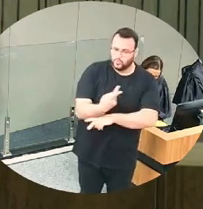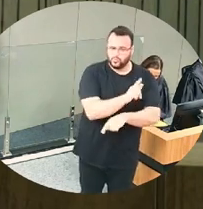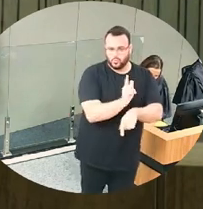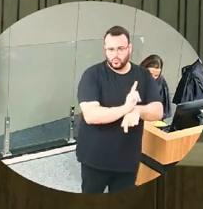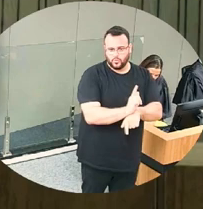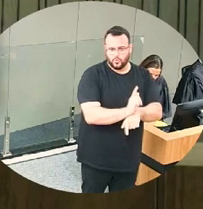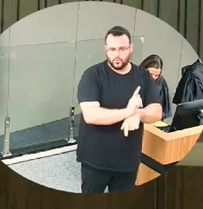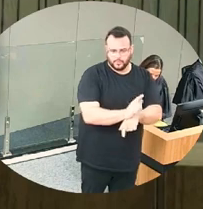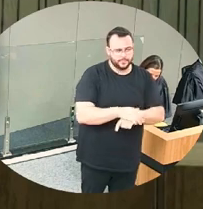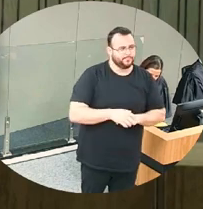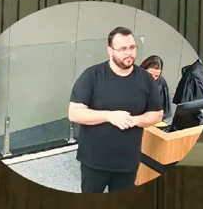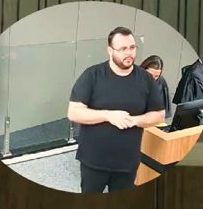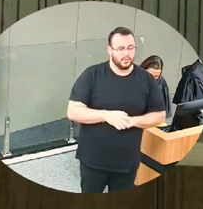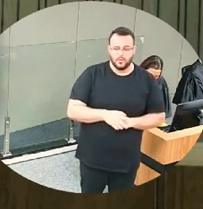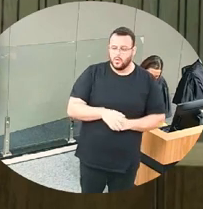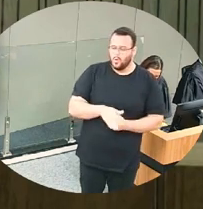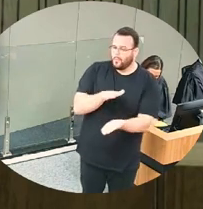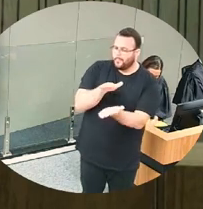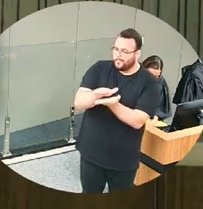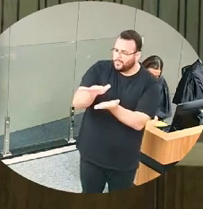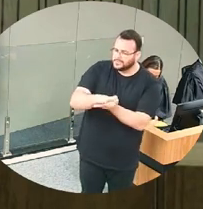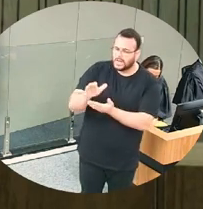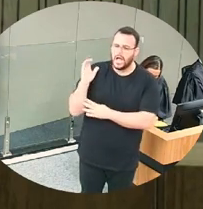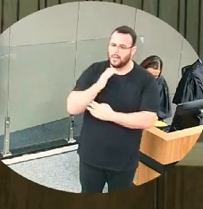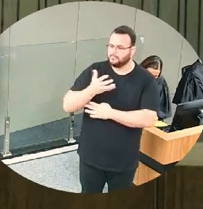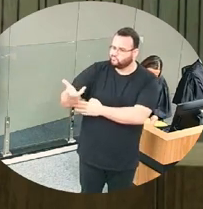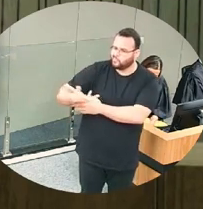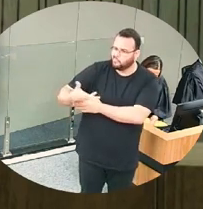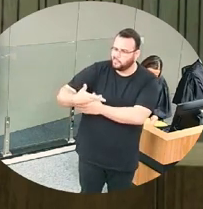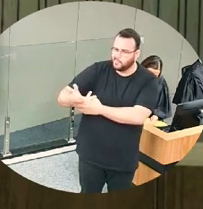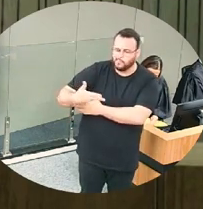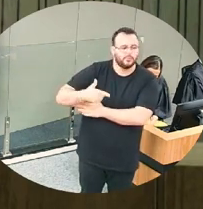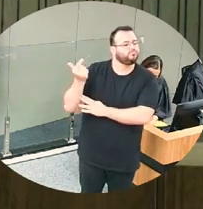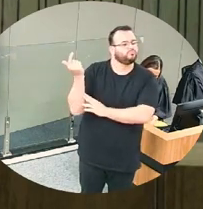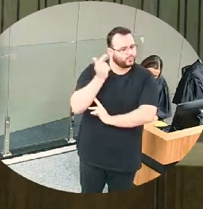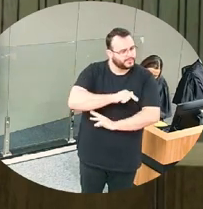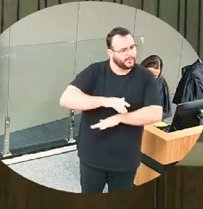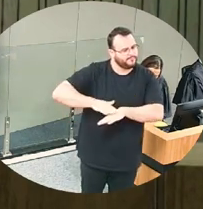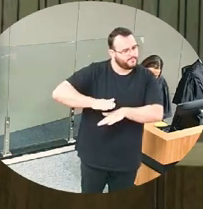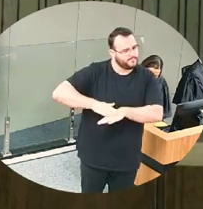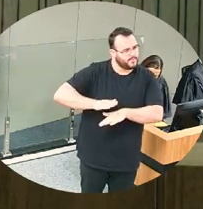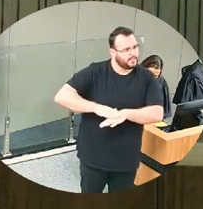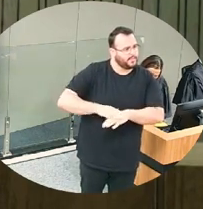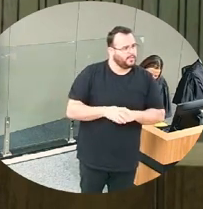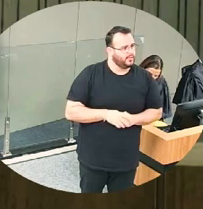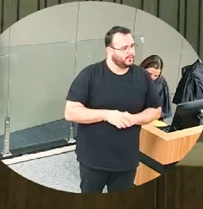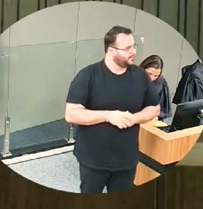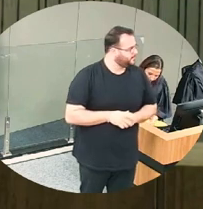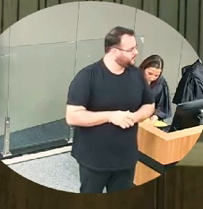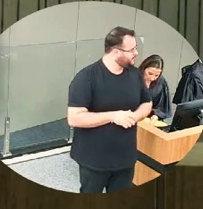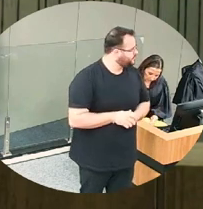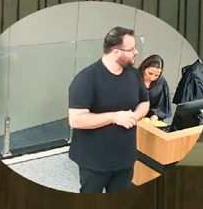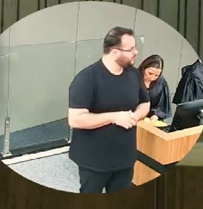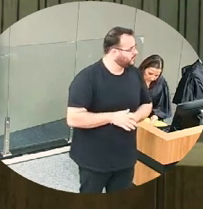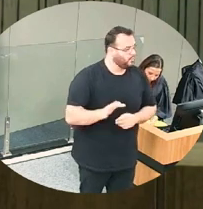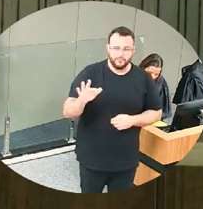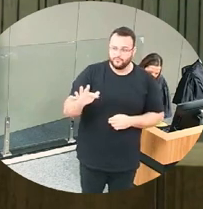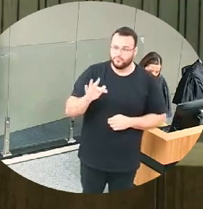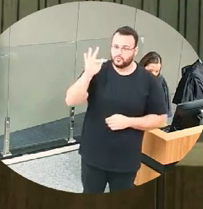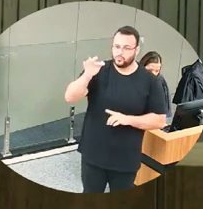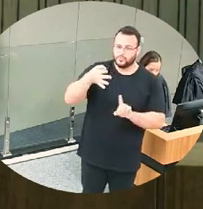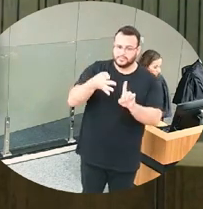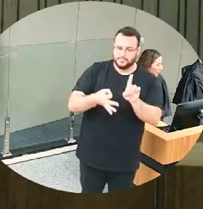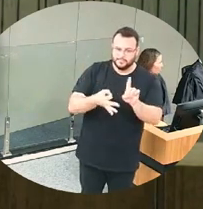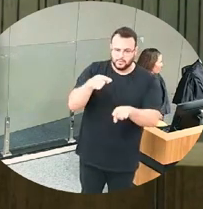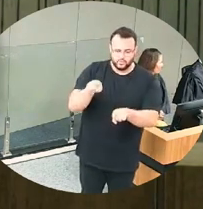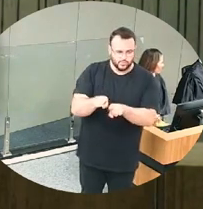que eles podem atestar que os processos foram os mais rápidos que foi possível fazer né Tá aqui o futuro Desembargador